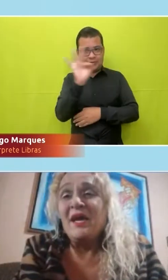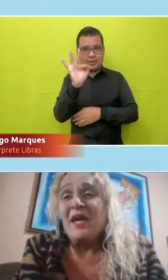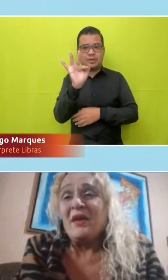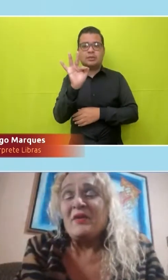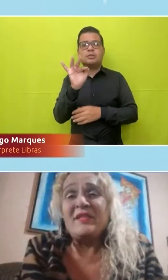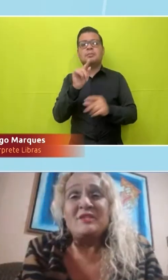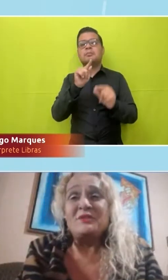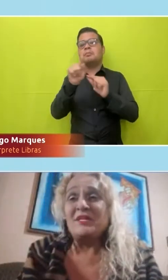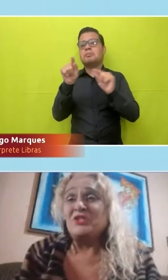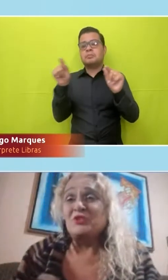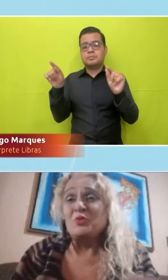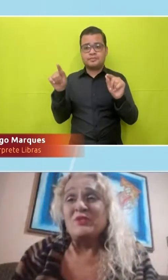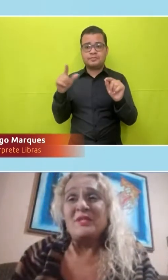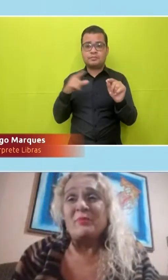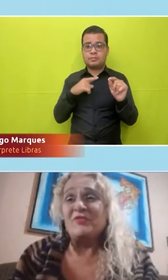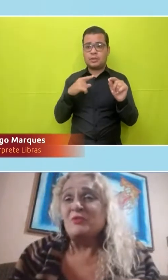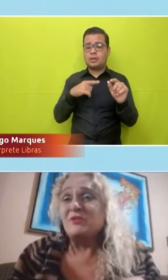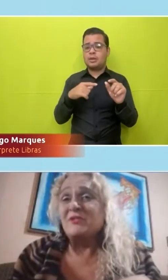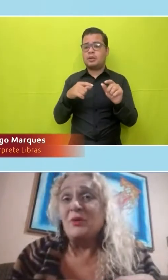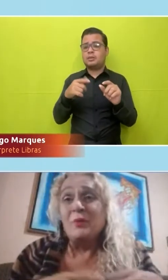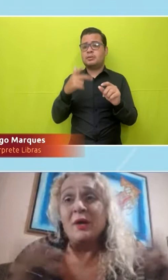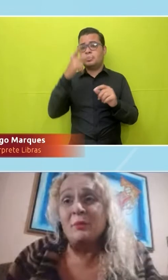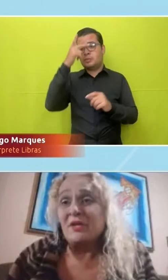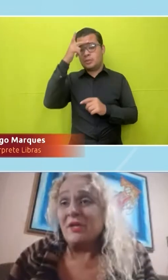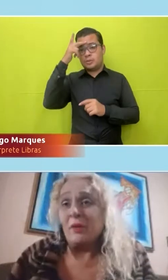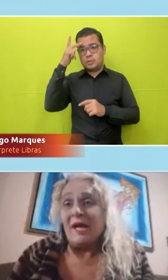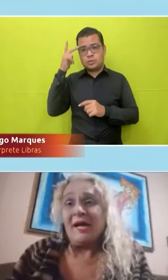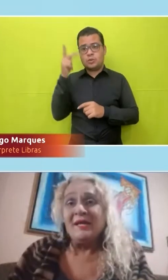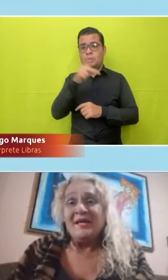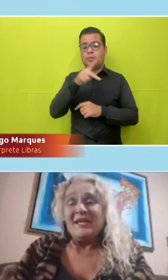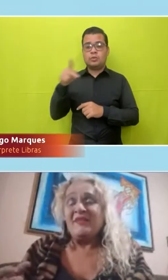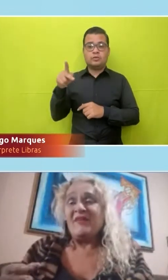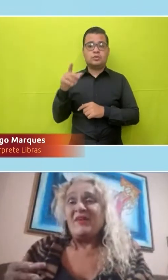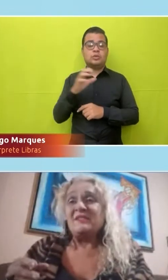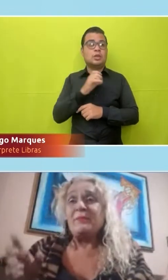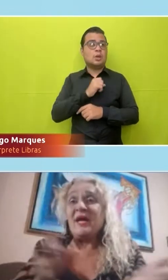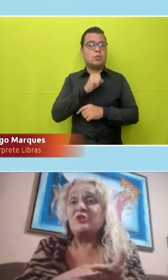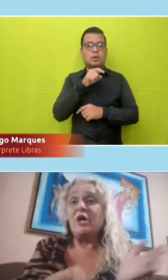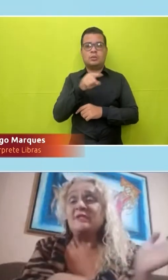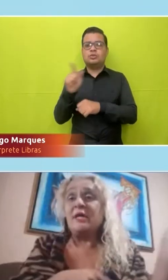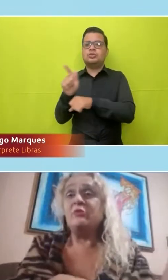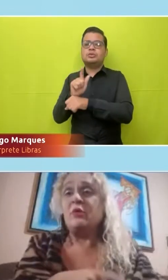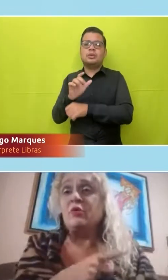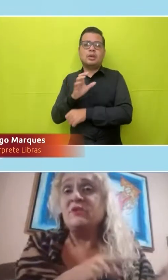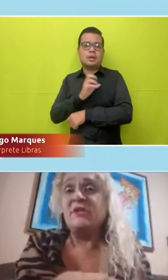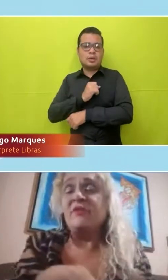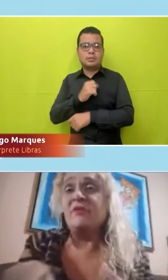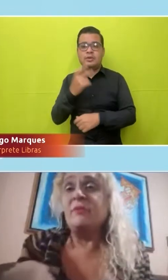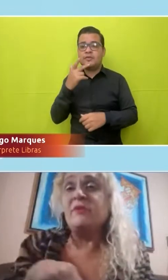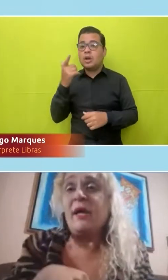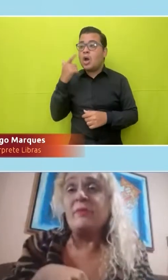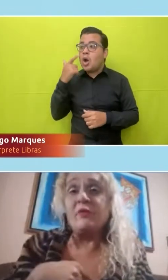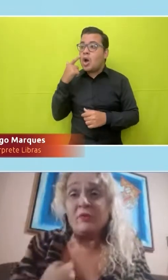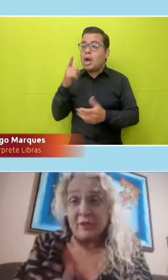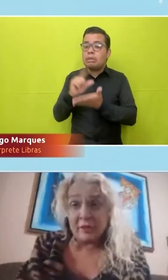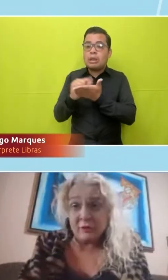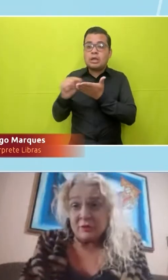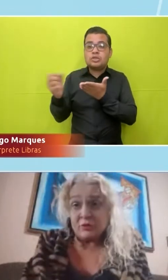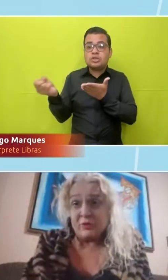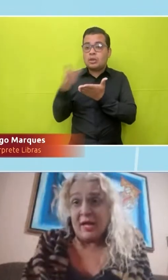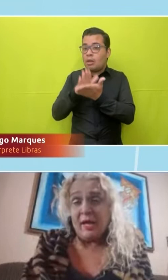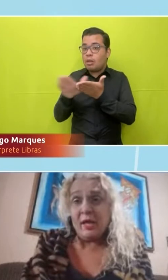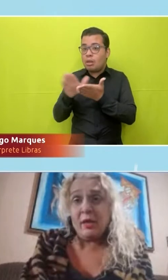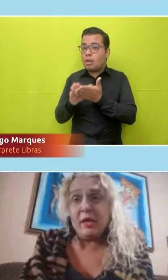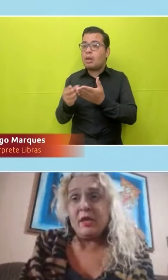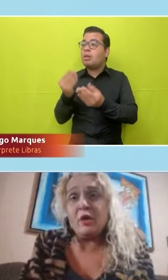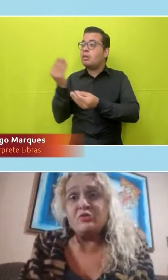aqui, tem gestores, tem professores que eu amo, que estão lá, e vai falar assim, Beth, olha, saiu tal coisa aqui, vamos dar, eu vou estar tendo que